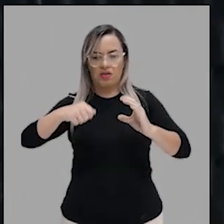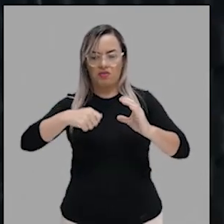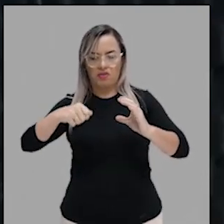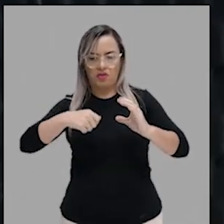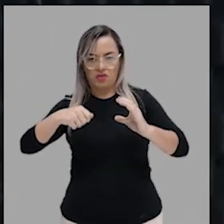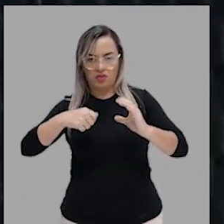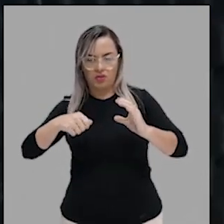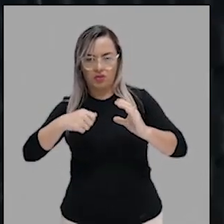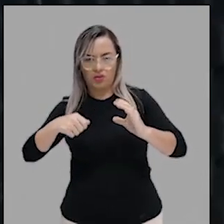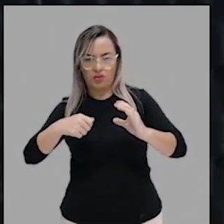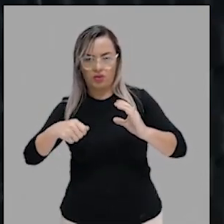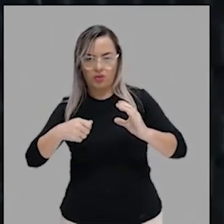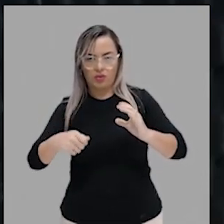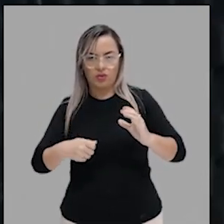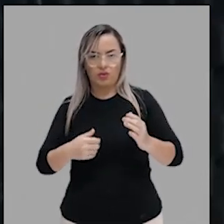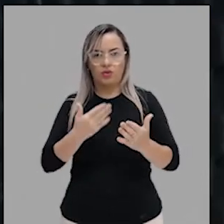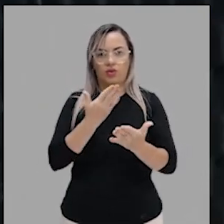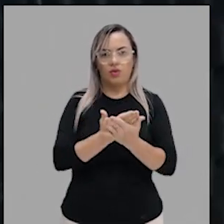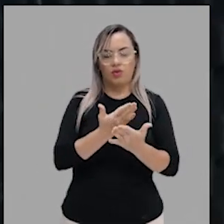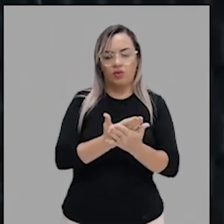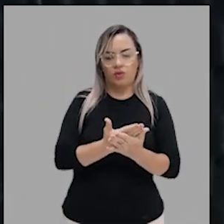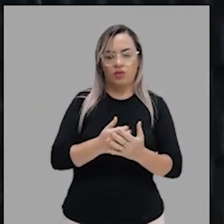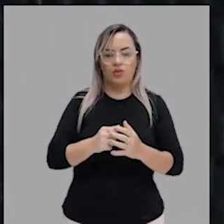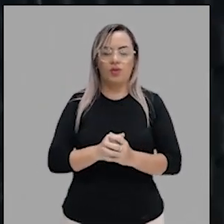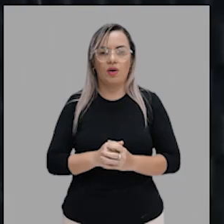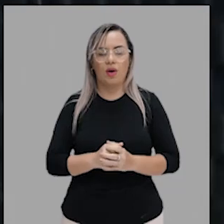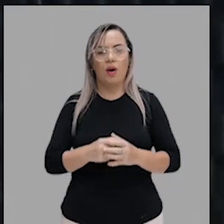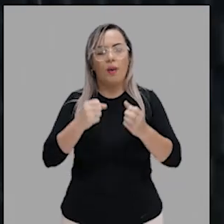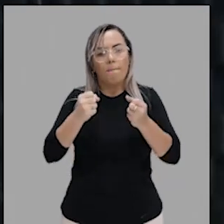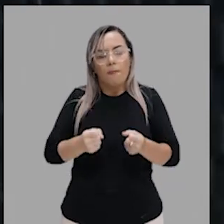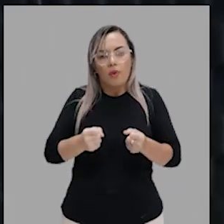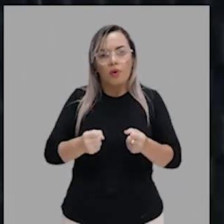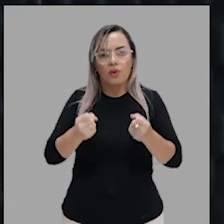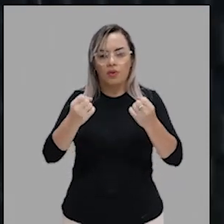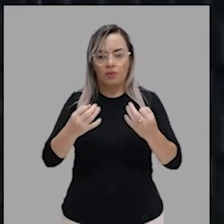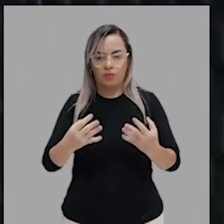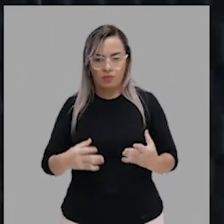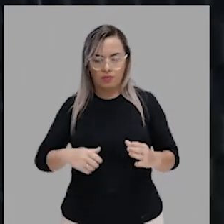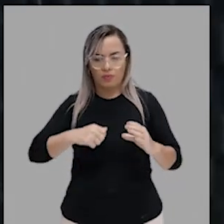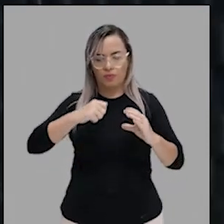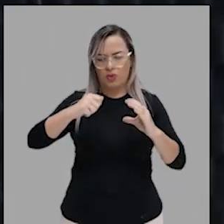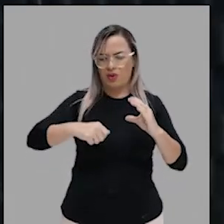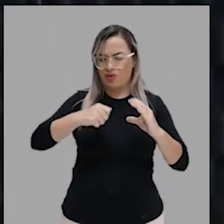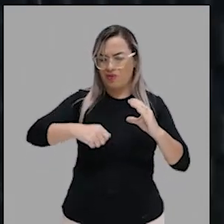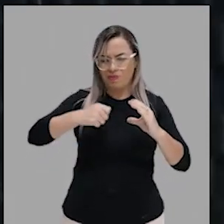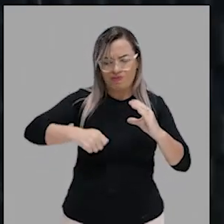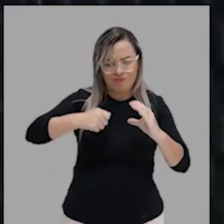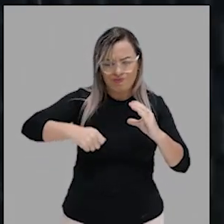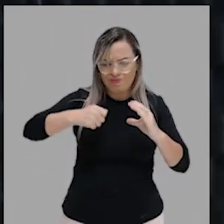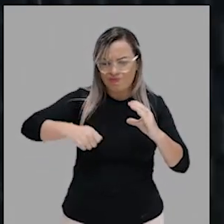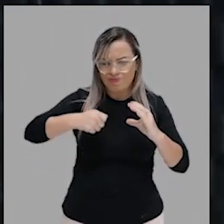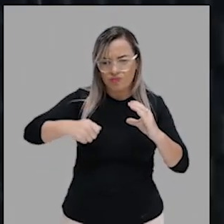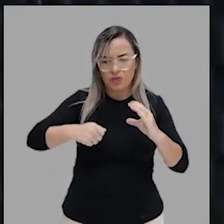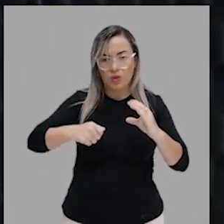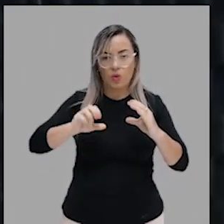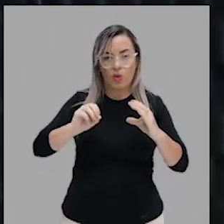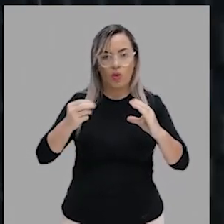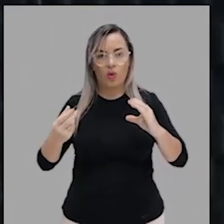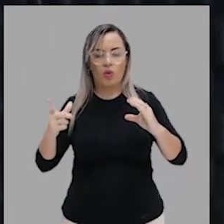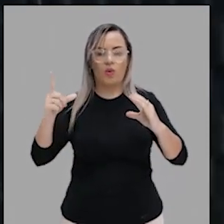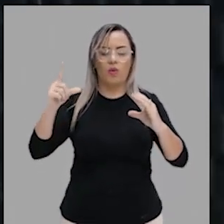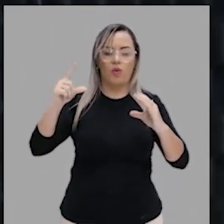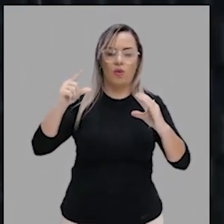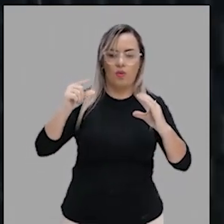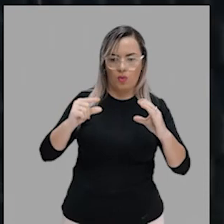gravar. Aí eu posso dizer assim, ó, Cacau estava gravando muito ou gravando pouco. Aí eu acrescento